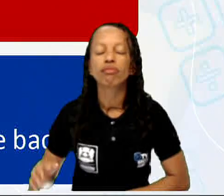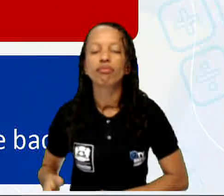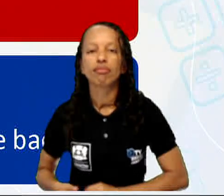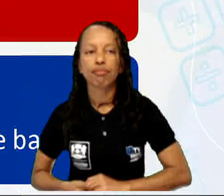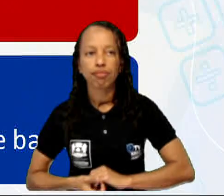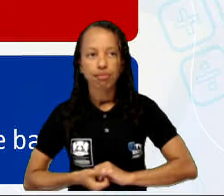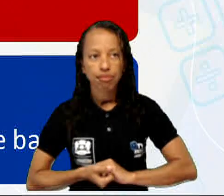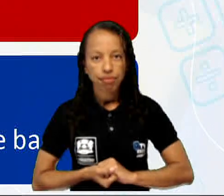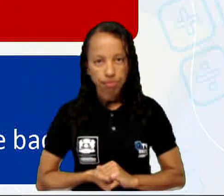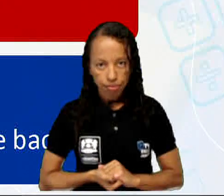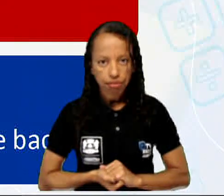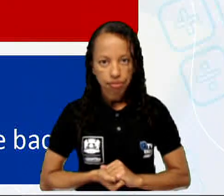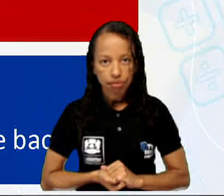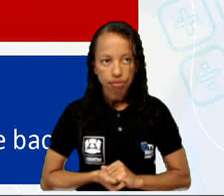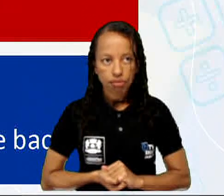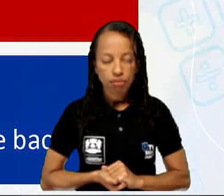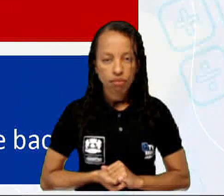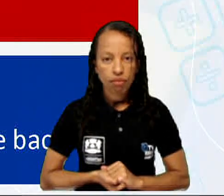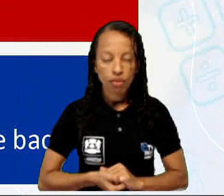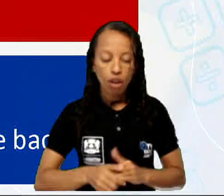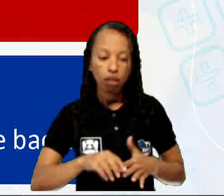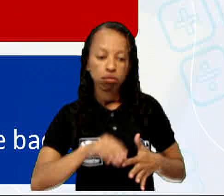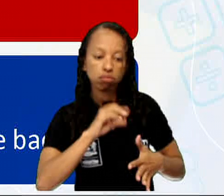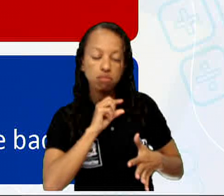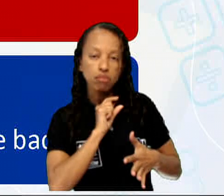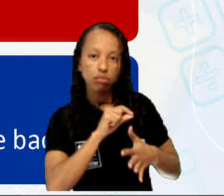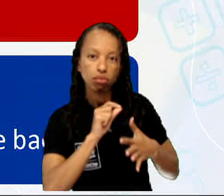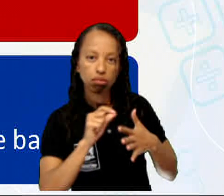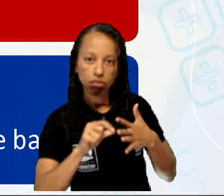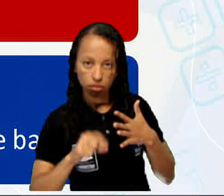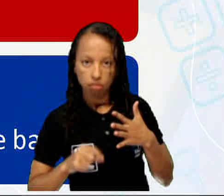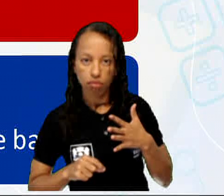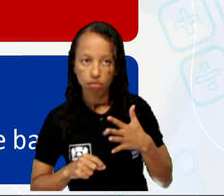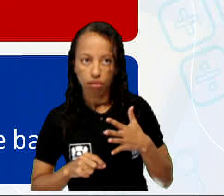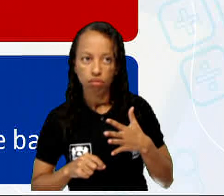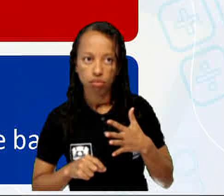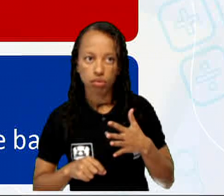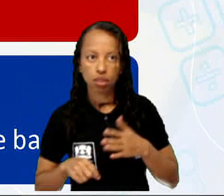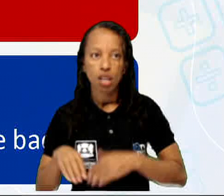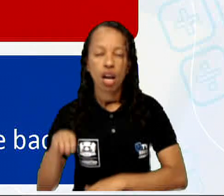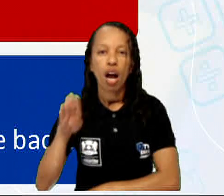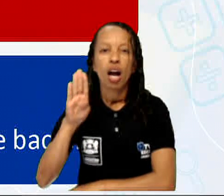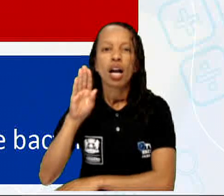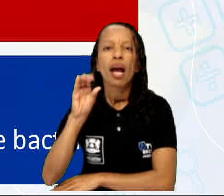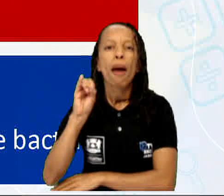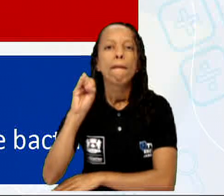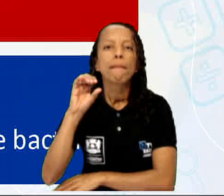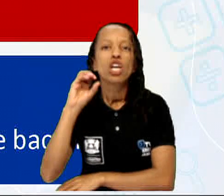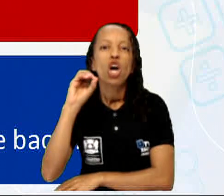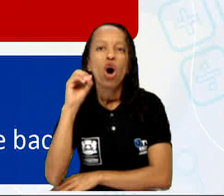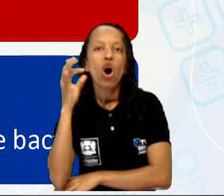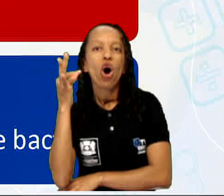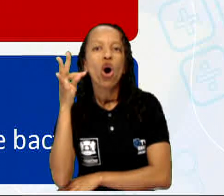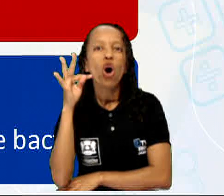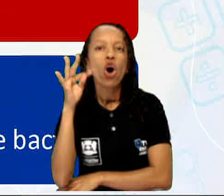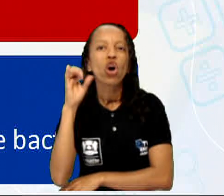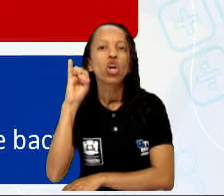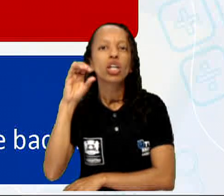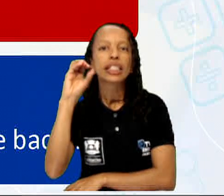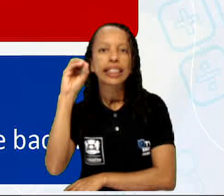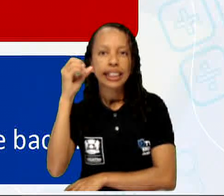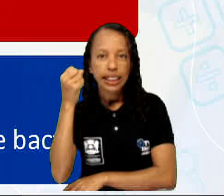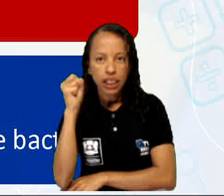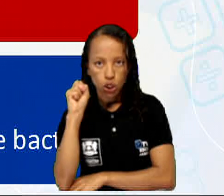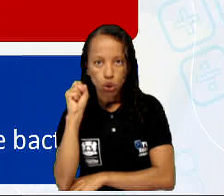Os componentes bióticos de um ecossistema, que são os seres vivos, temos aí